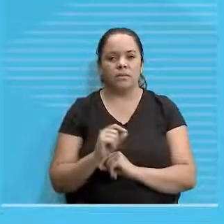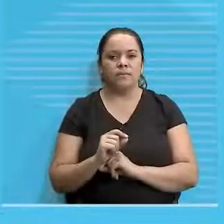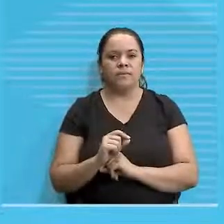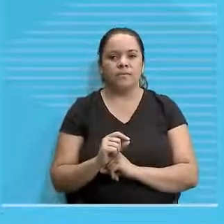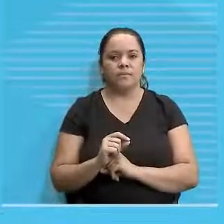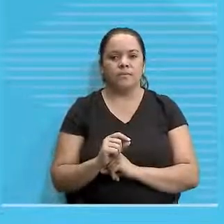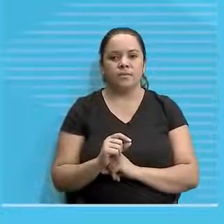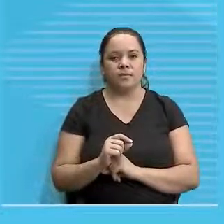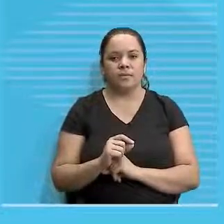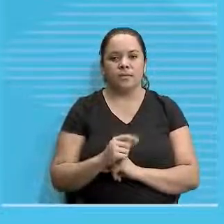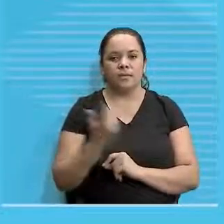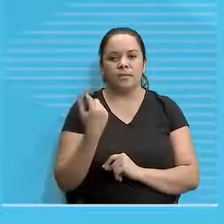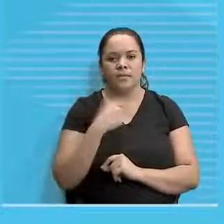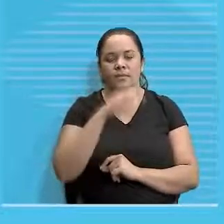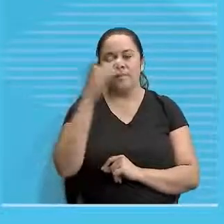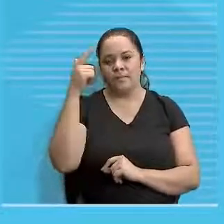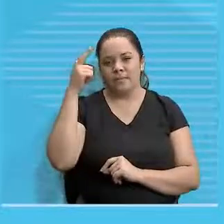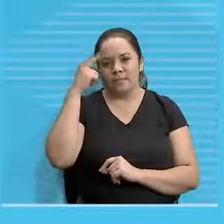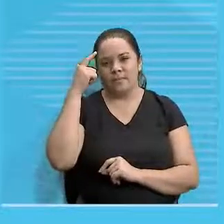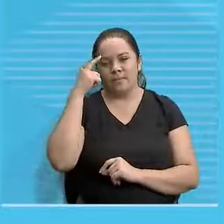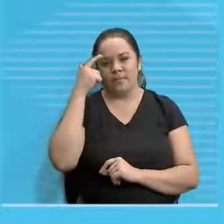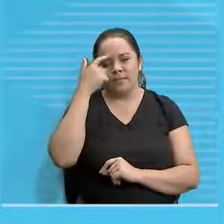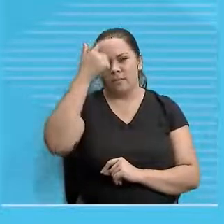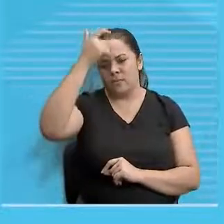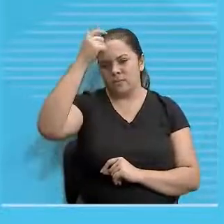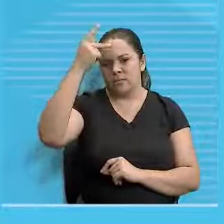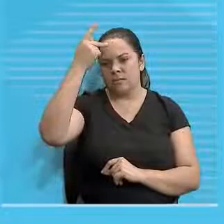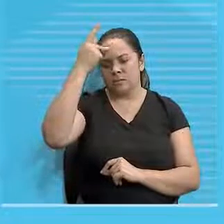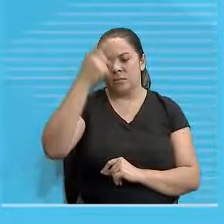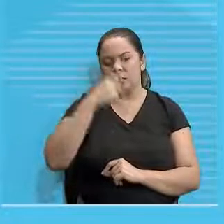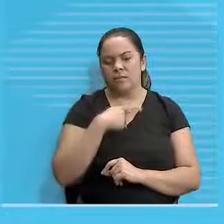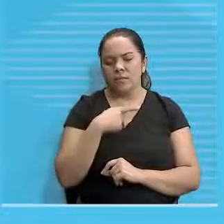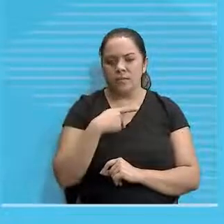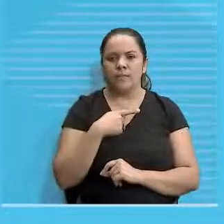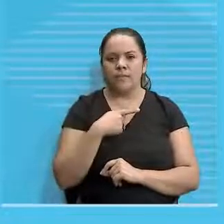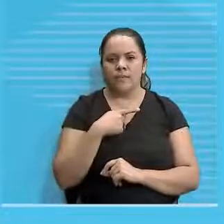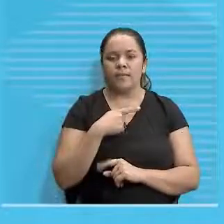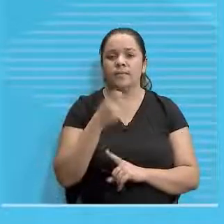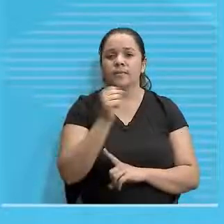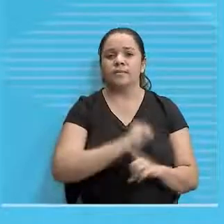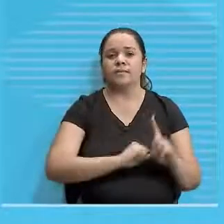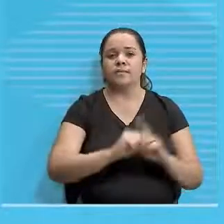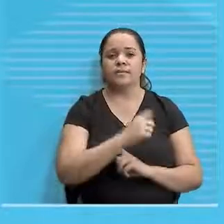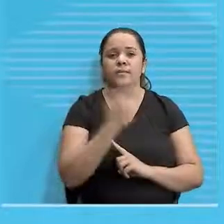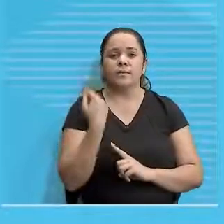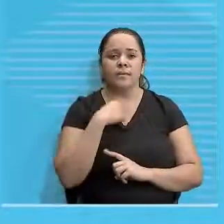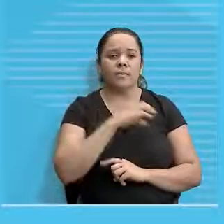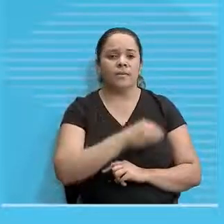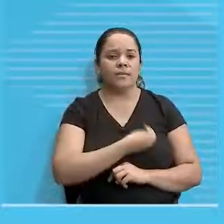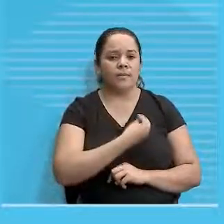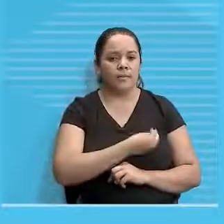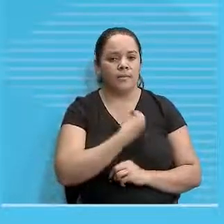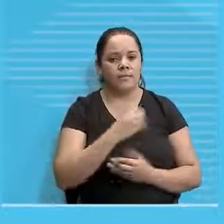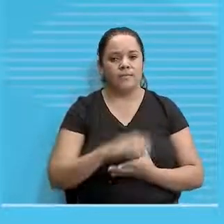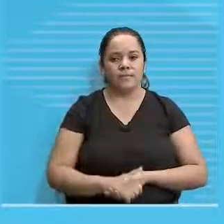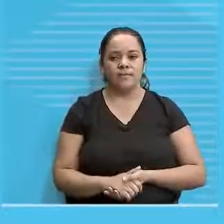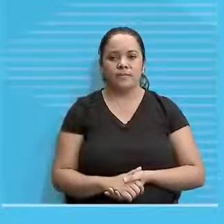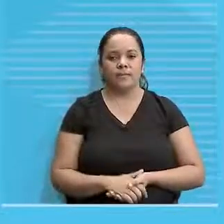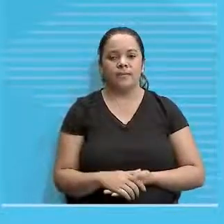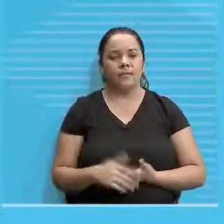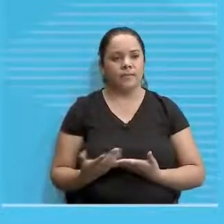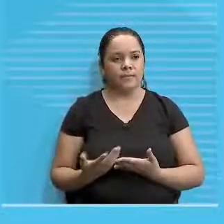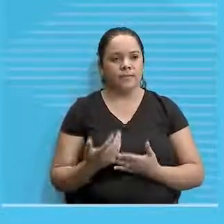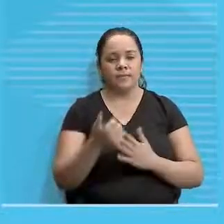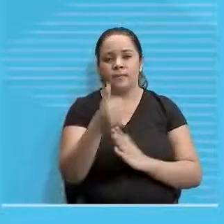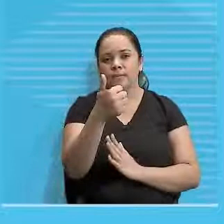gente refletir sobre quem nós somos e também a sociedade que nós estamos vivendo. Nós analisamos aqui,